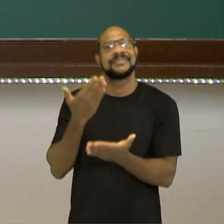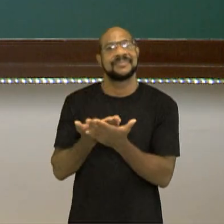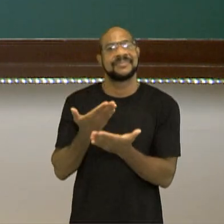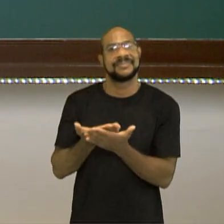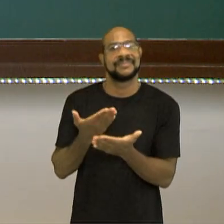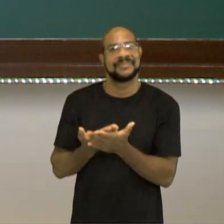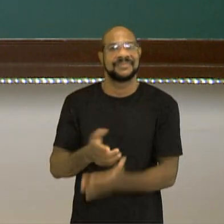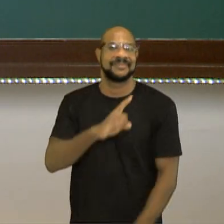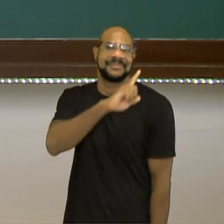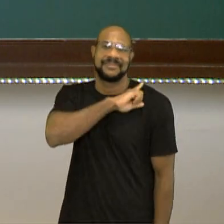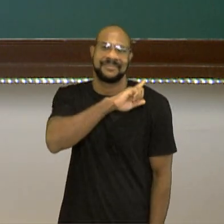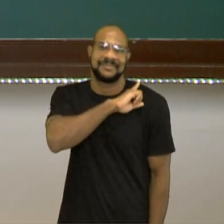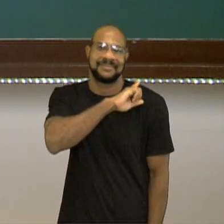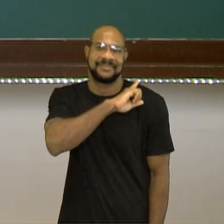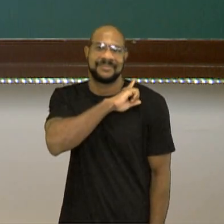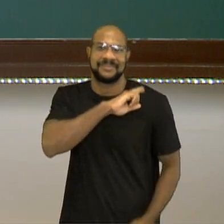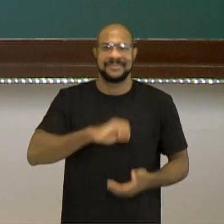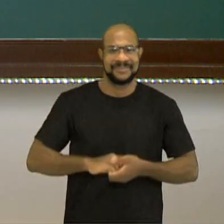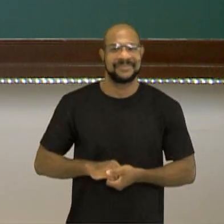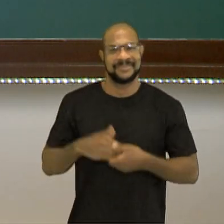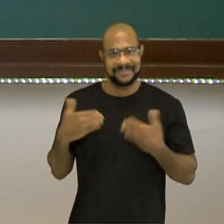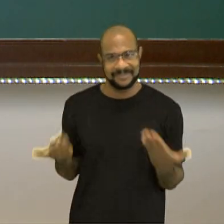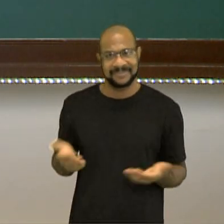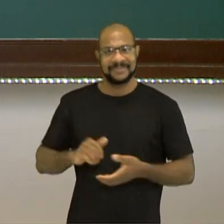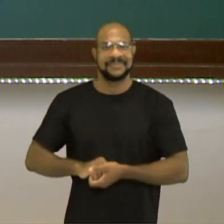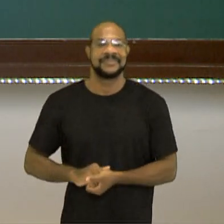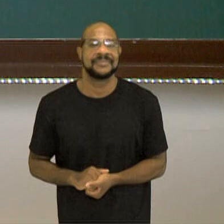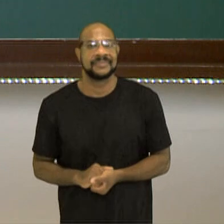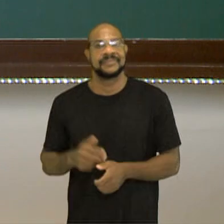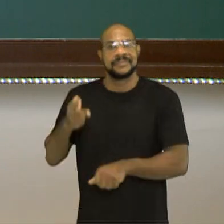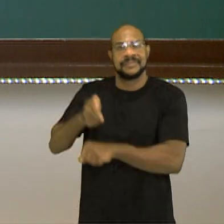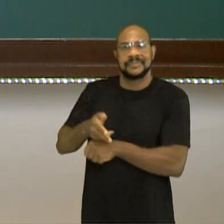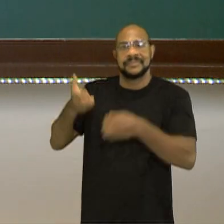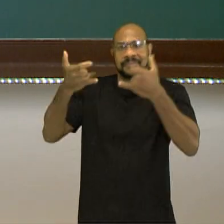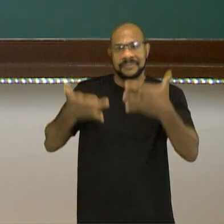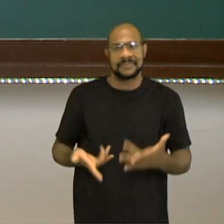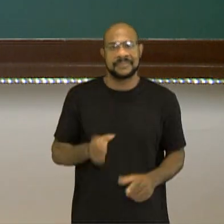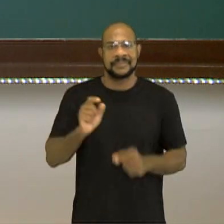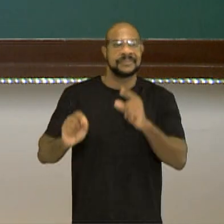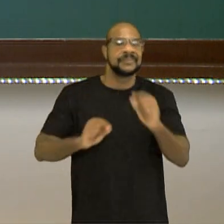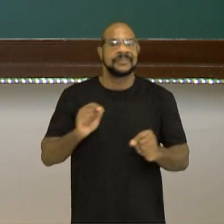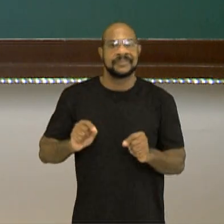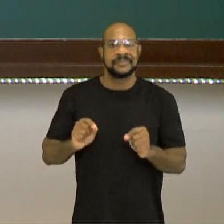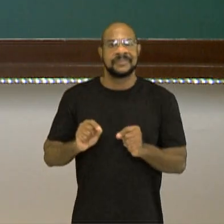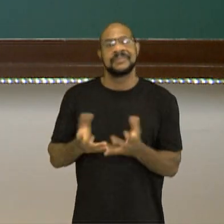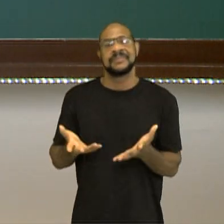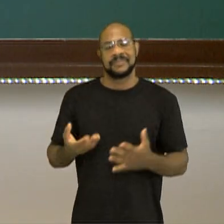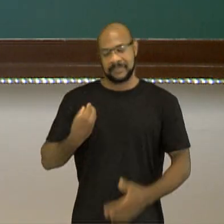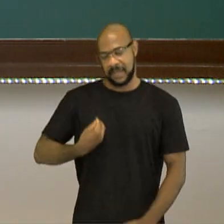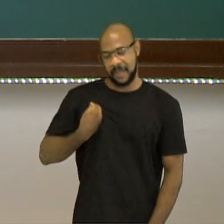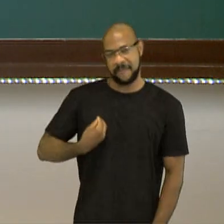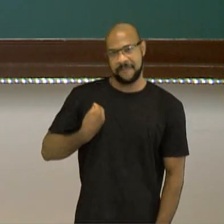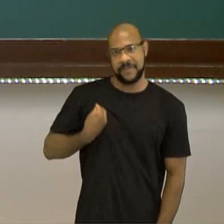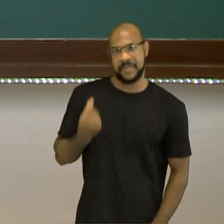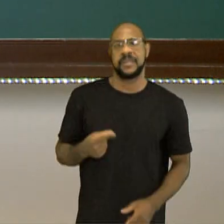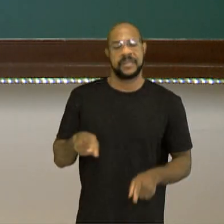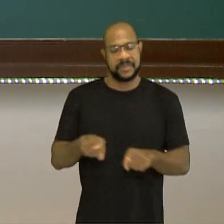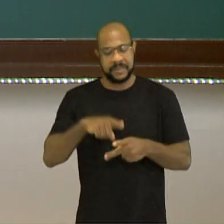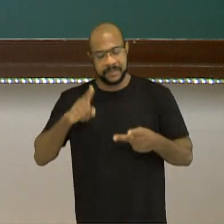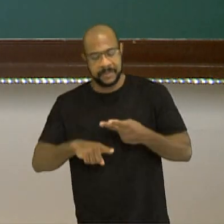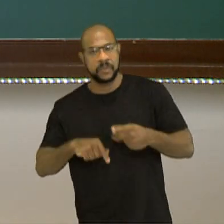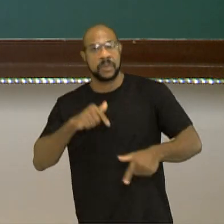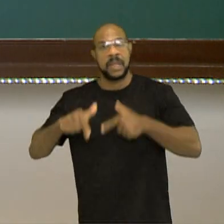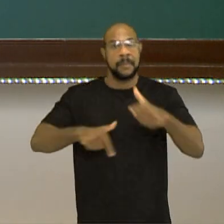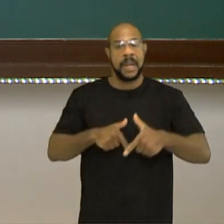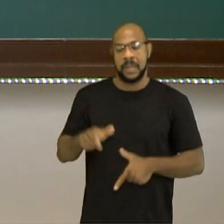estudantes da primeira série do ensino médio. Neste vídeo, nós vamos falar sobre a vida e a obra de